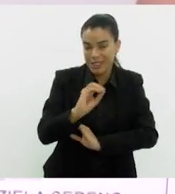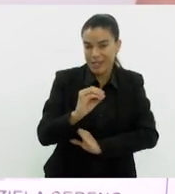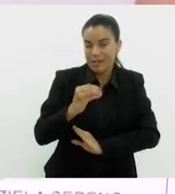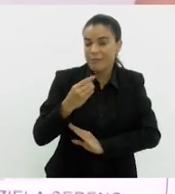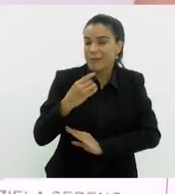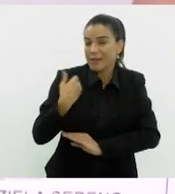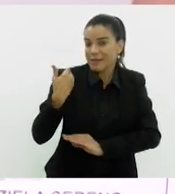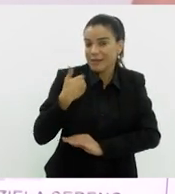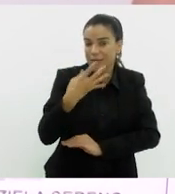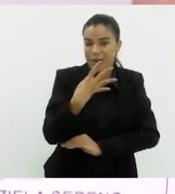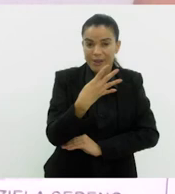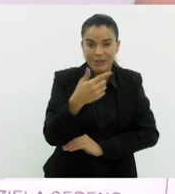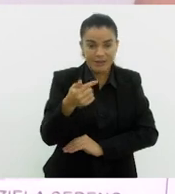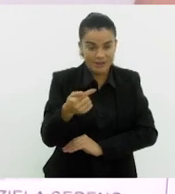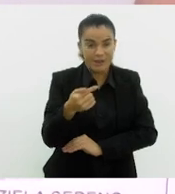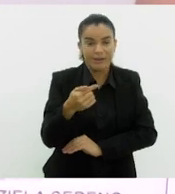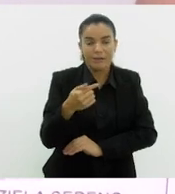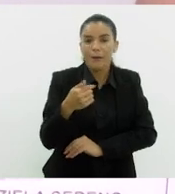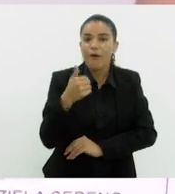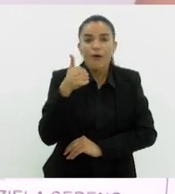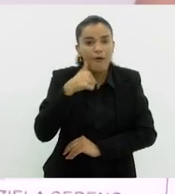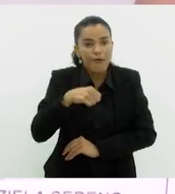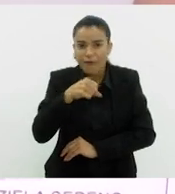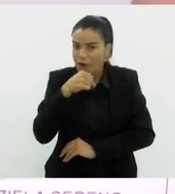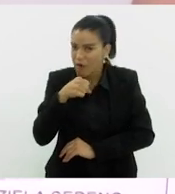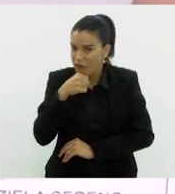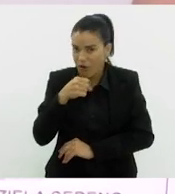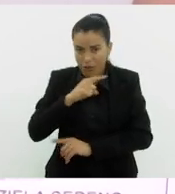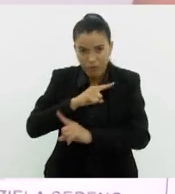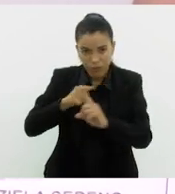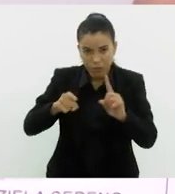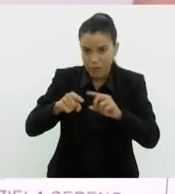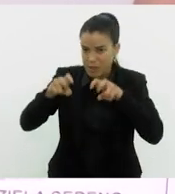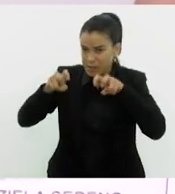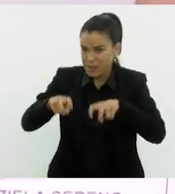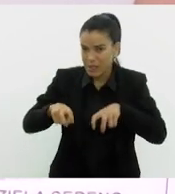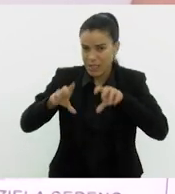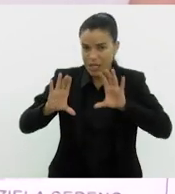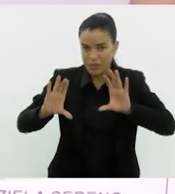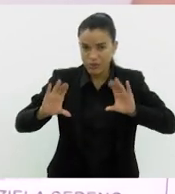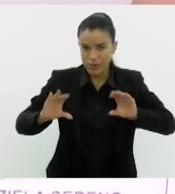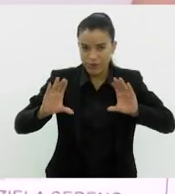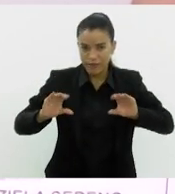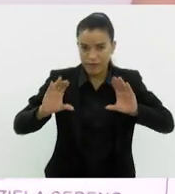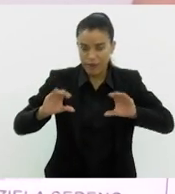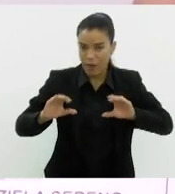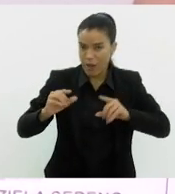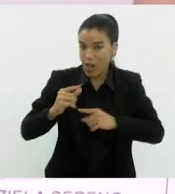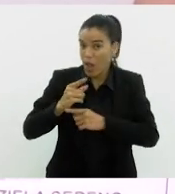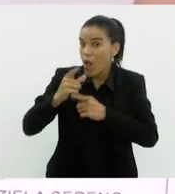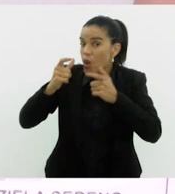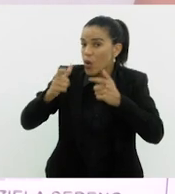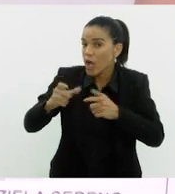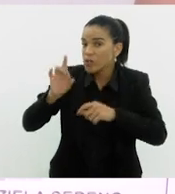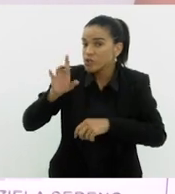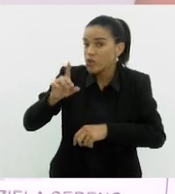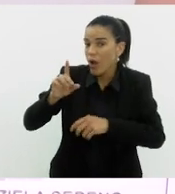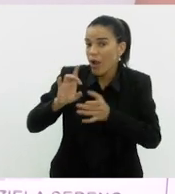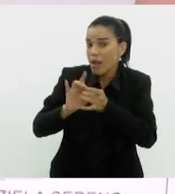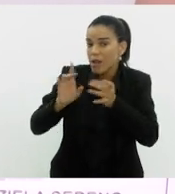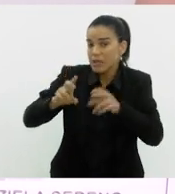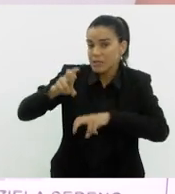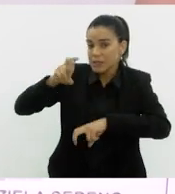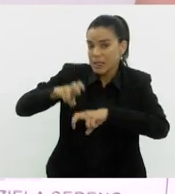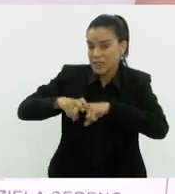47 anos, e aí a minha avó não deixava a gente sentar no sofá. E o sofá, ele era um lugar para visita, ele não era um lugar